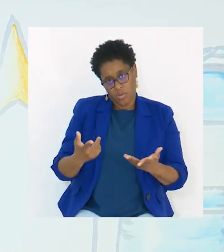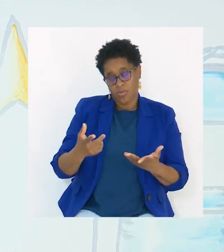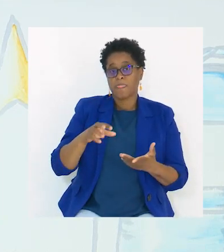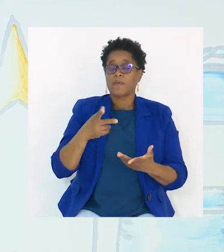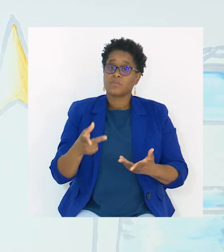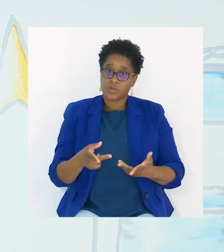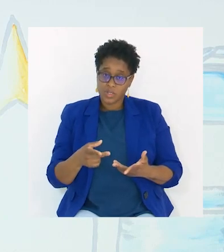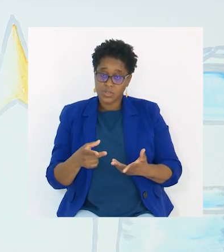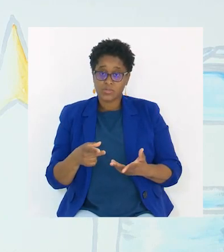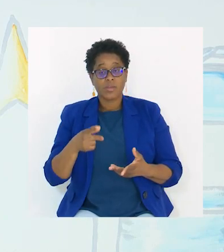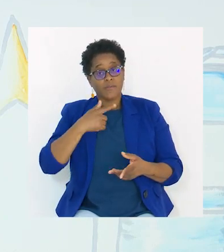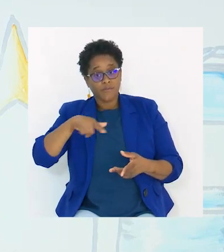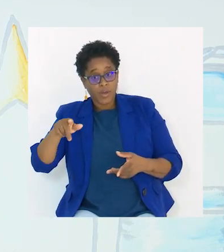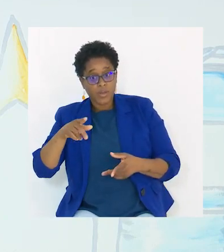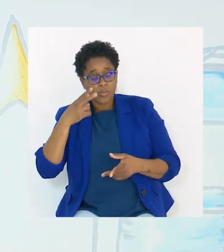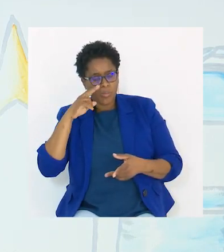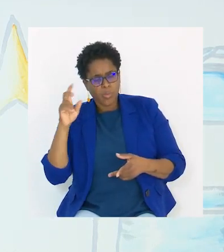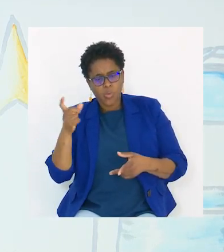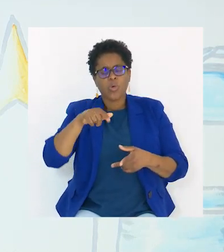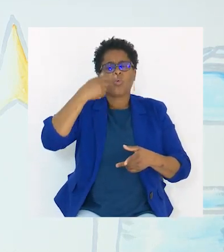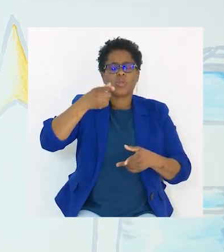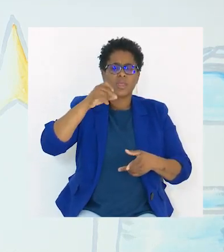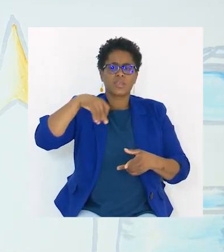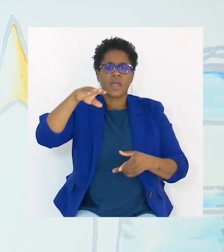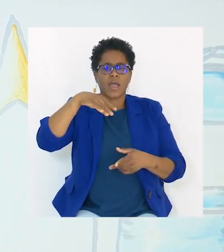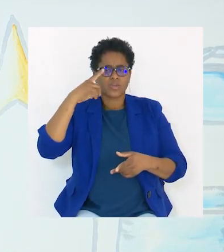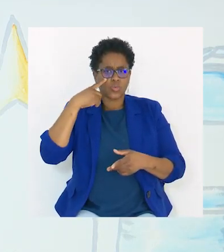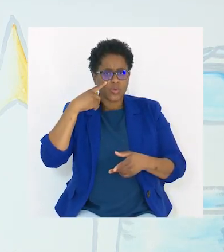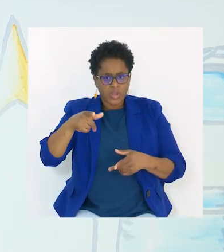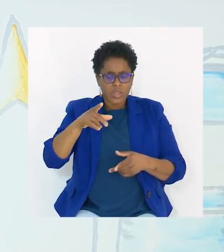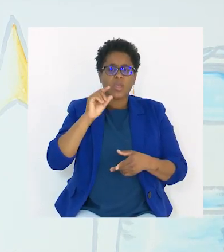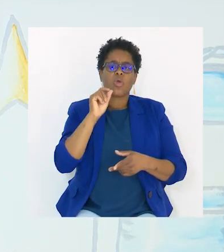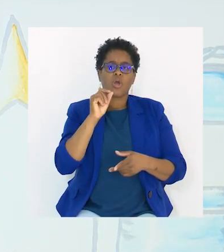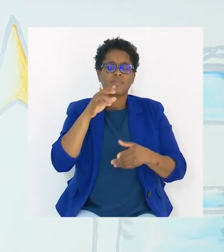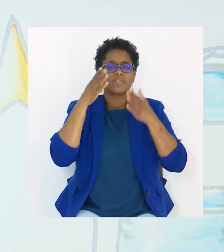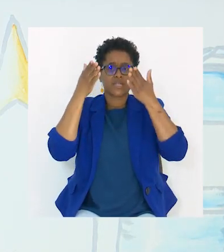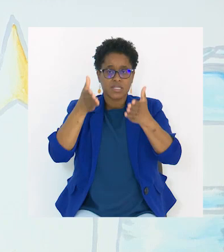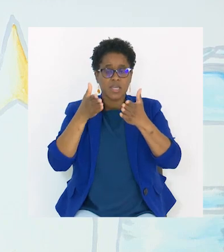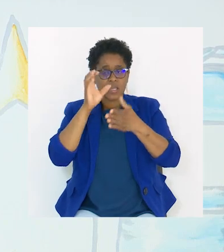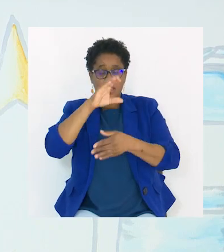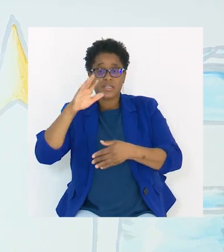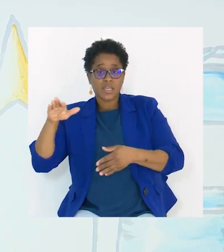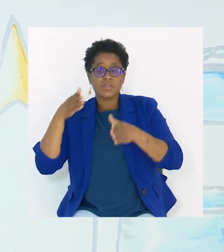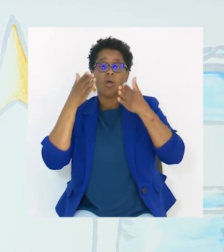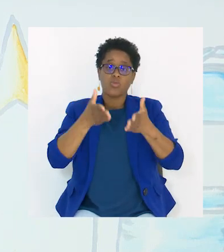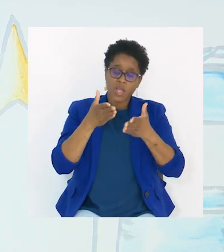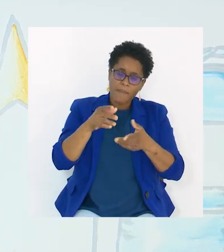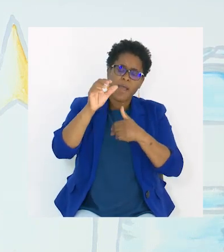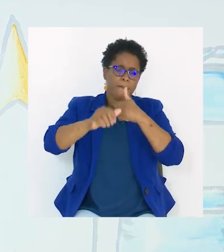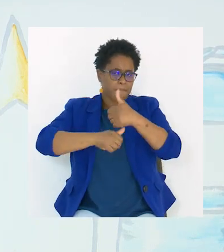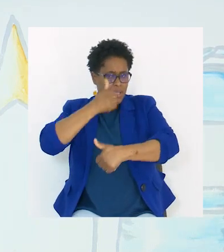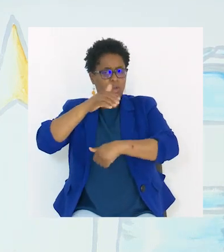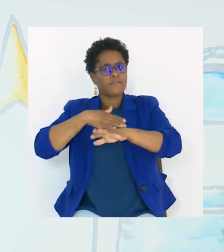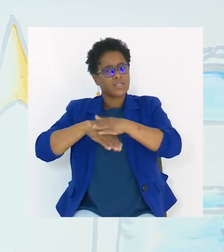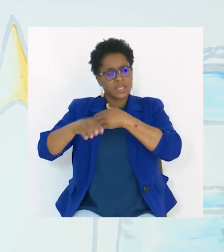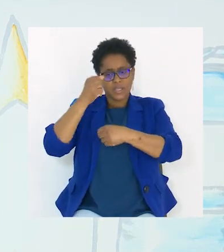áreas de conhecimento que nós chamamos de ciências auxiliares para melhor fazer o